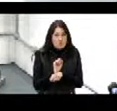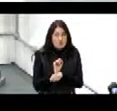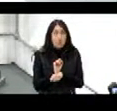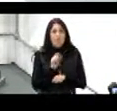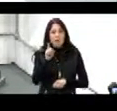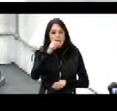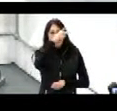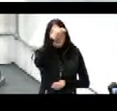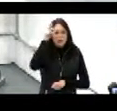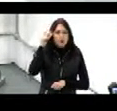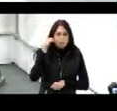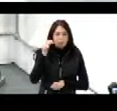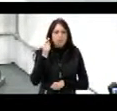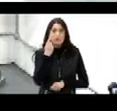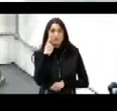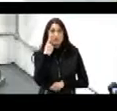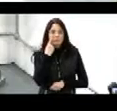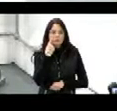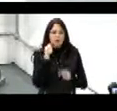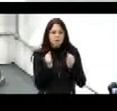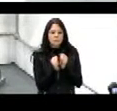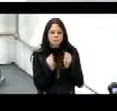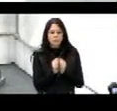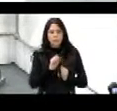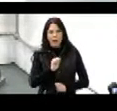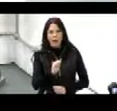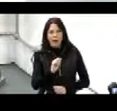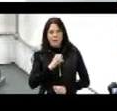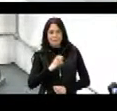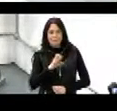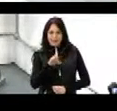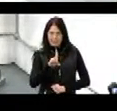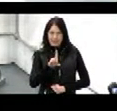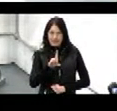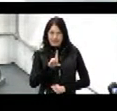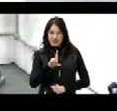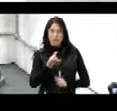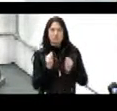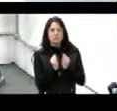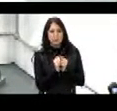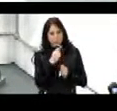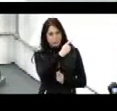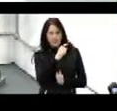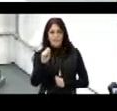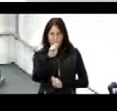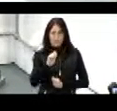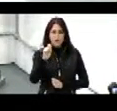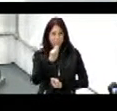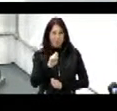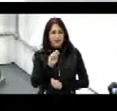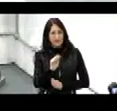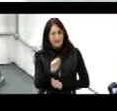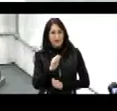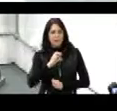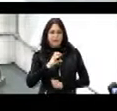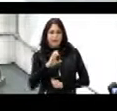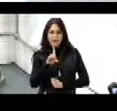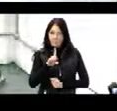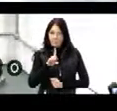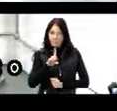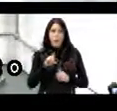Executivo para que possamos, junto com a ACD, entidade que a gente é parceira, ver de qual a melhor